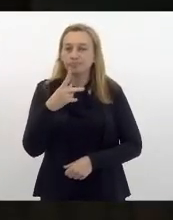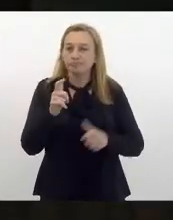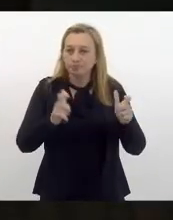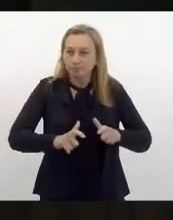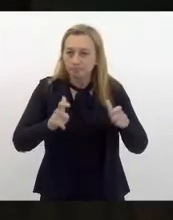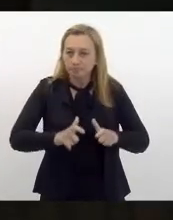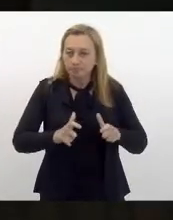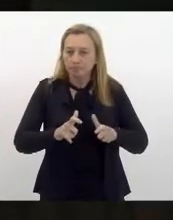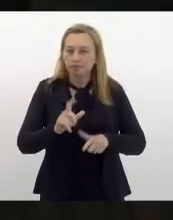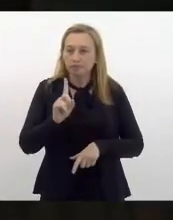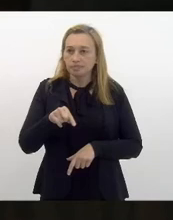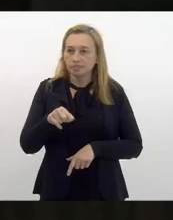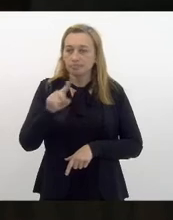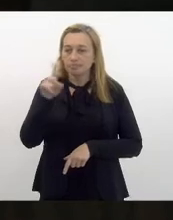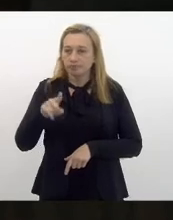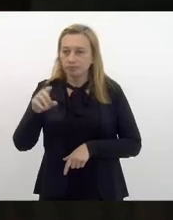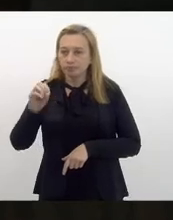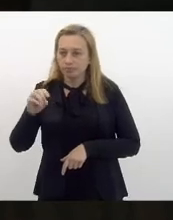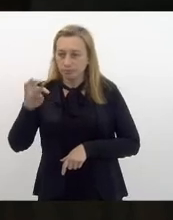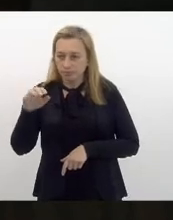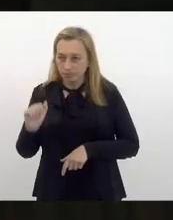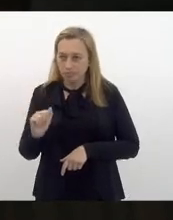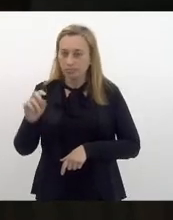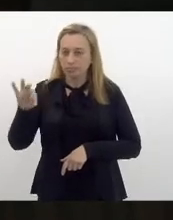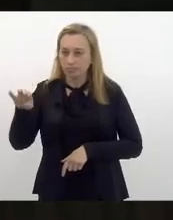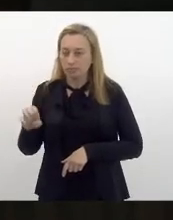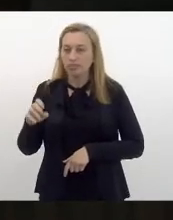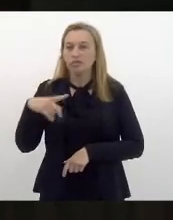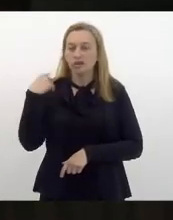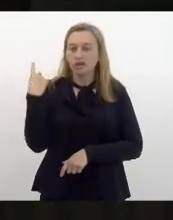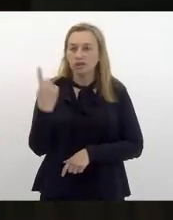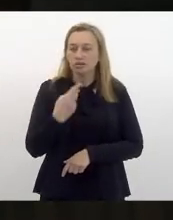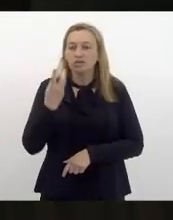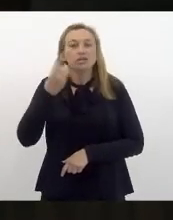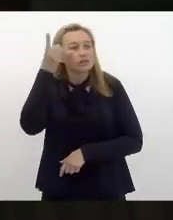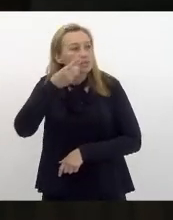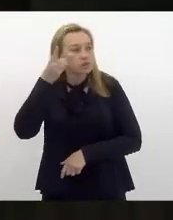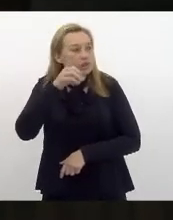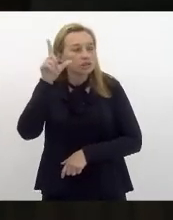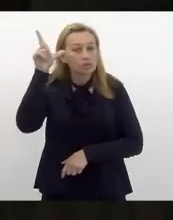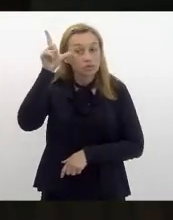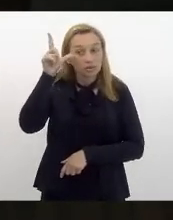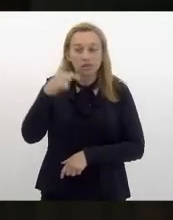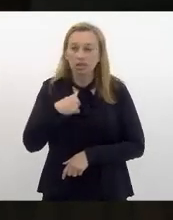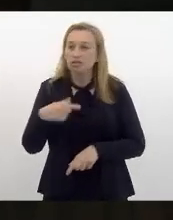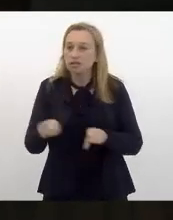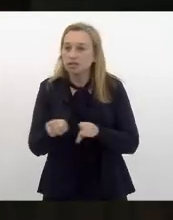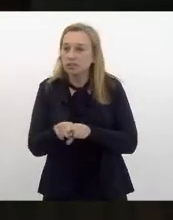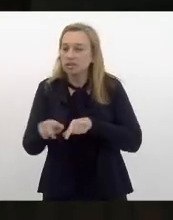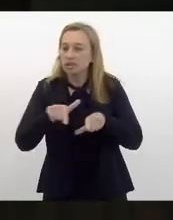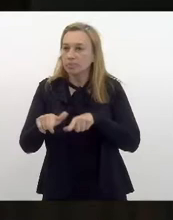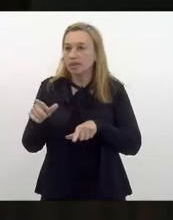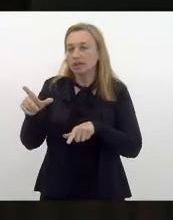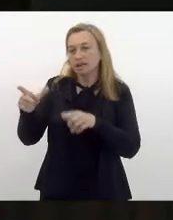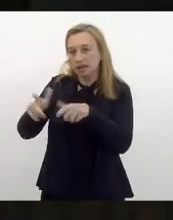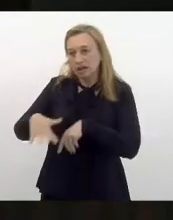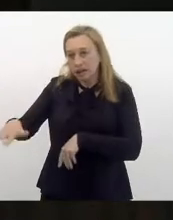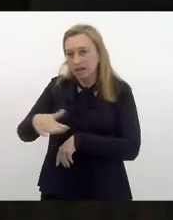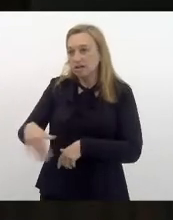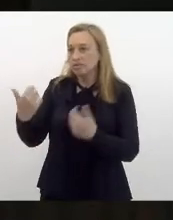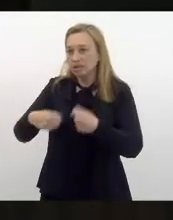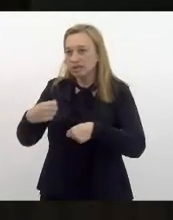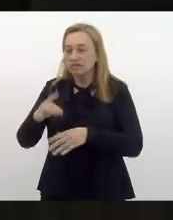região e da área que é zona oeste a nossa deputada Lúcia muito atuante também ato bastante naquela área e a gente precisa